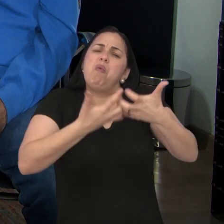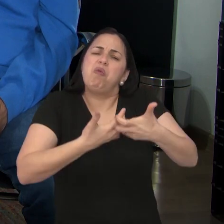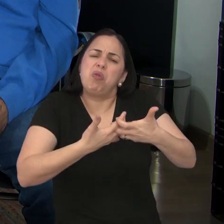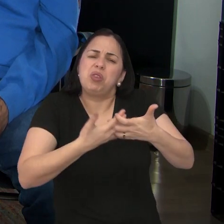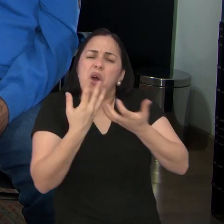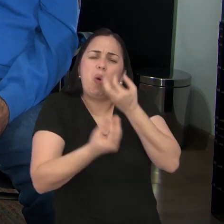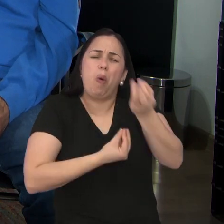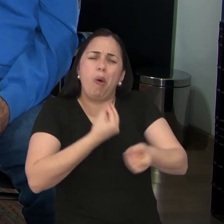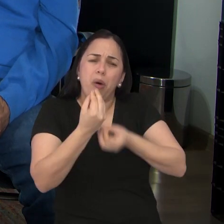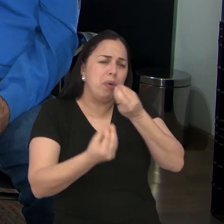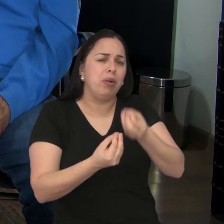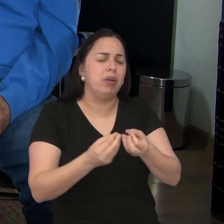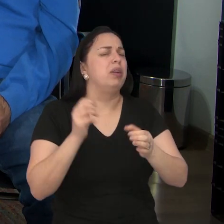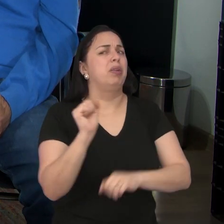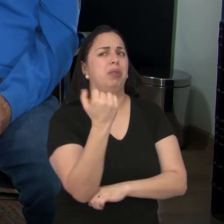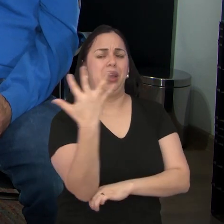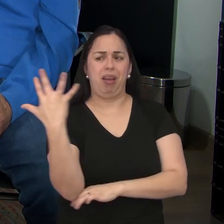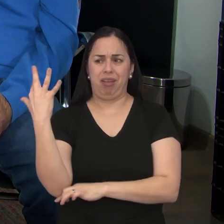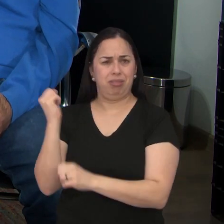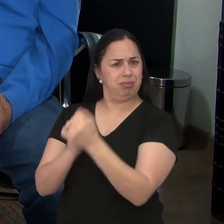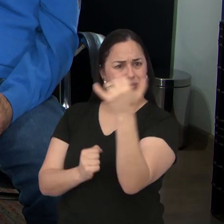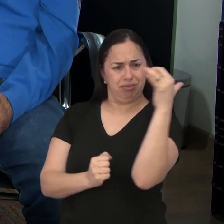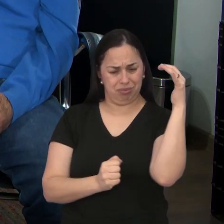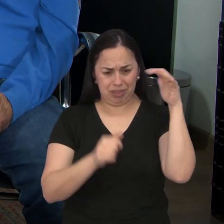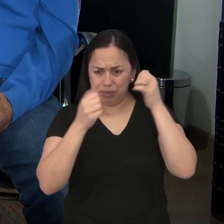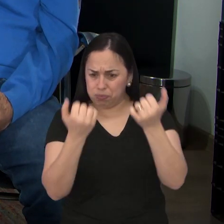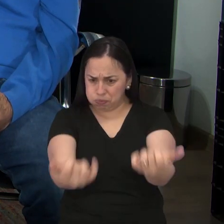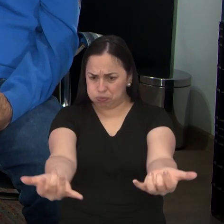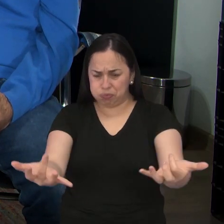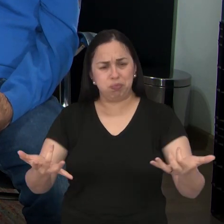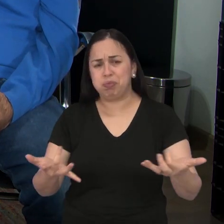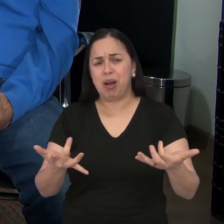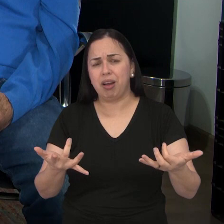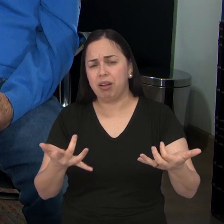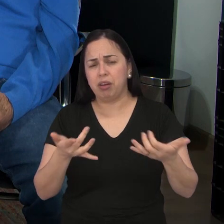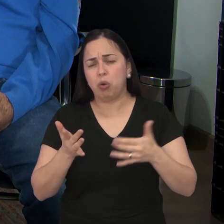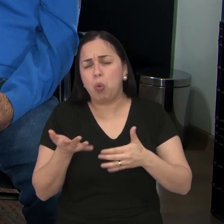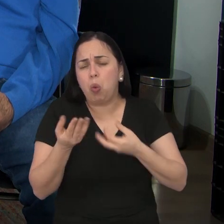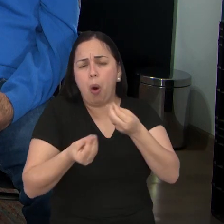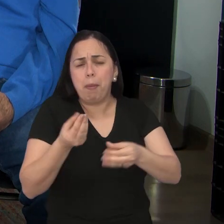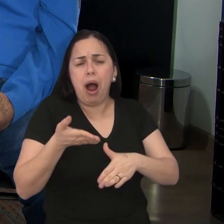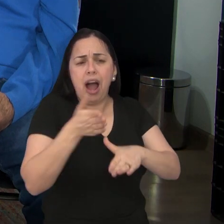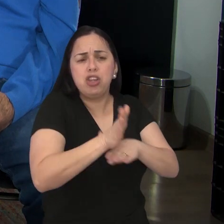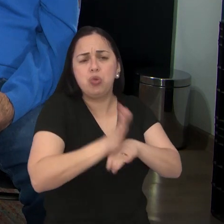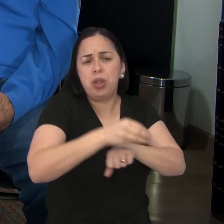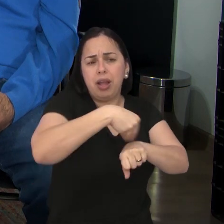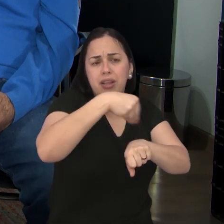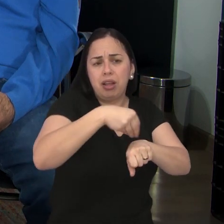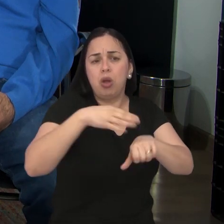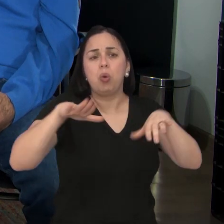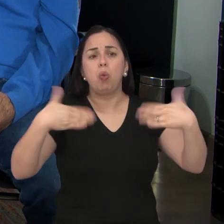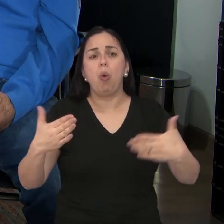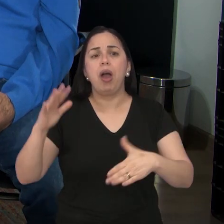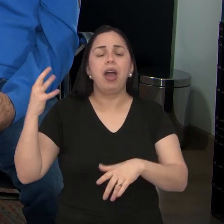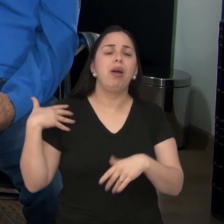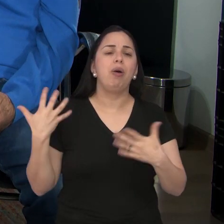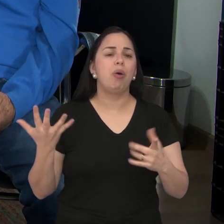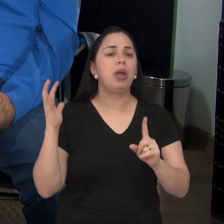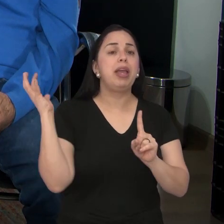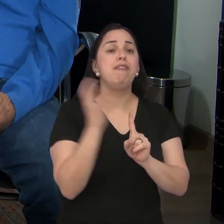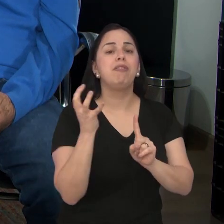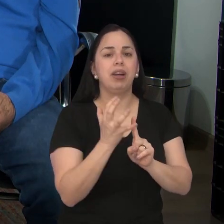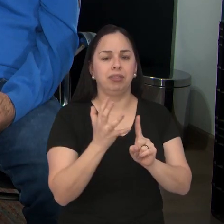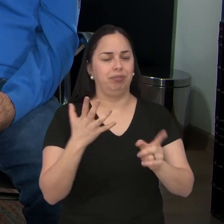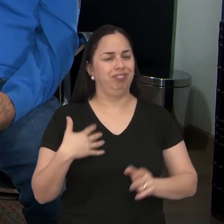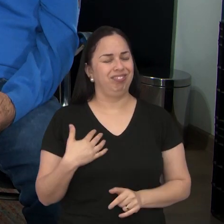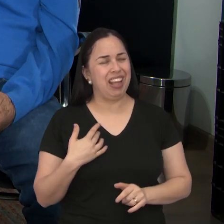O que é exatamente essa paisagem da cidade? O que isso contribui com a arqueologia? Qual que é o papel? Eu não sei